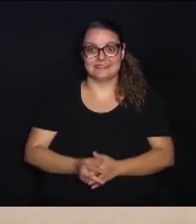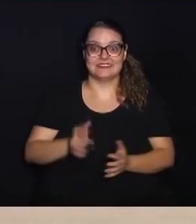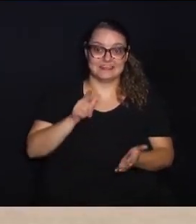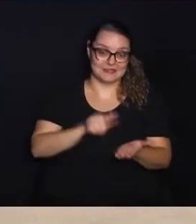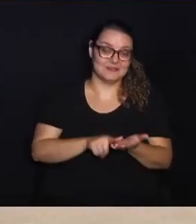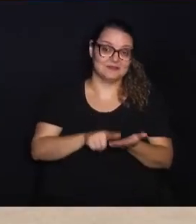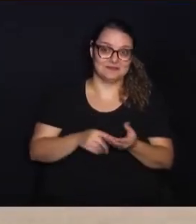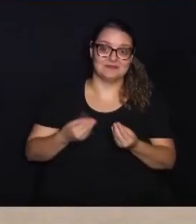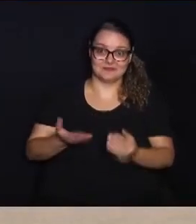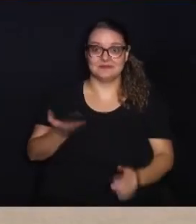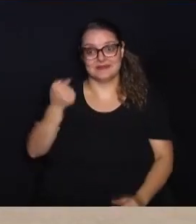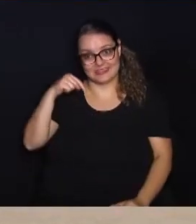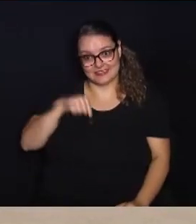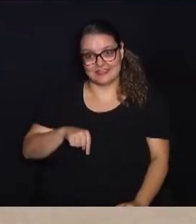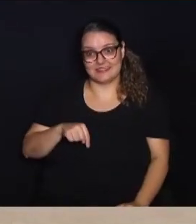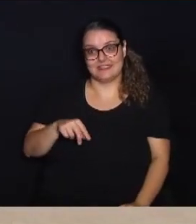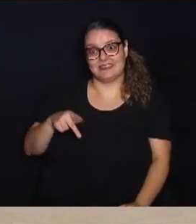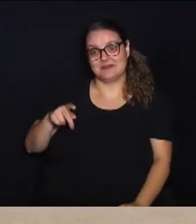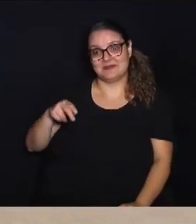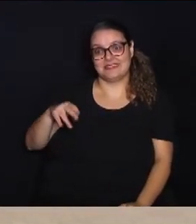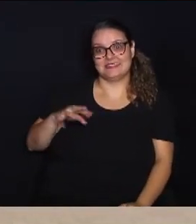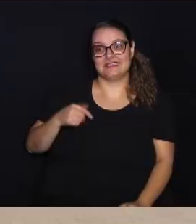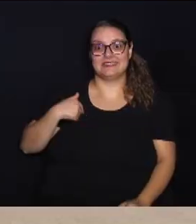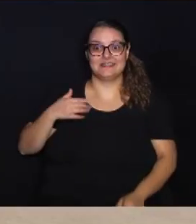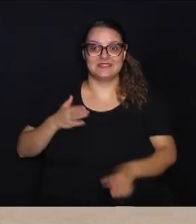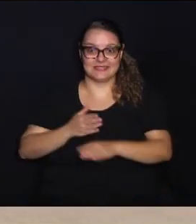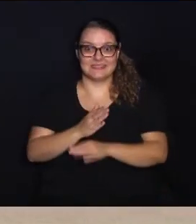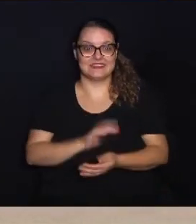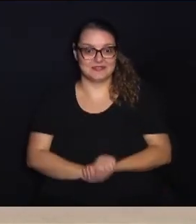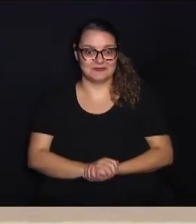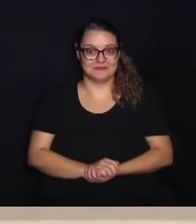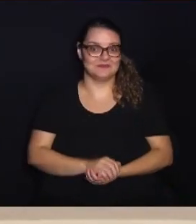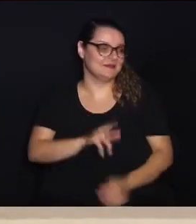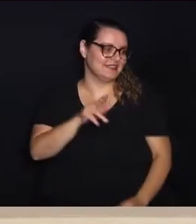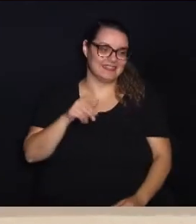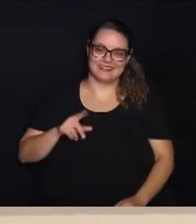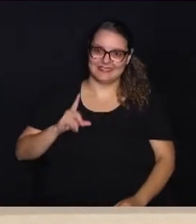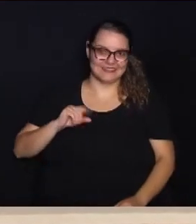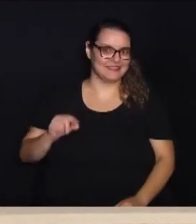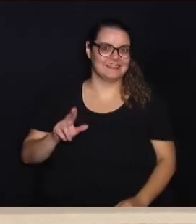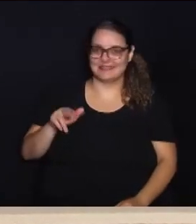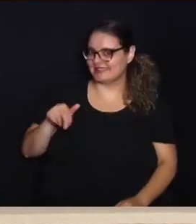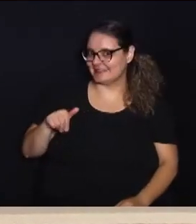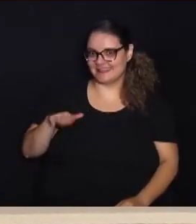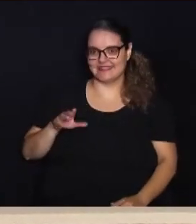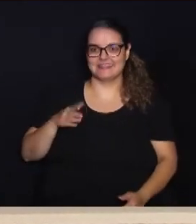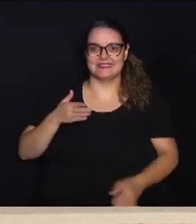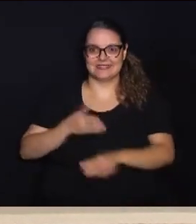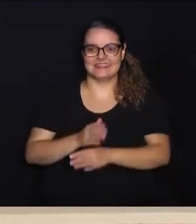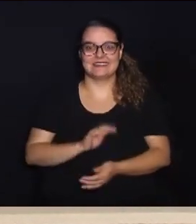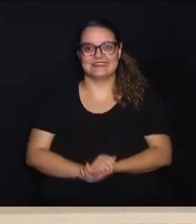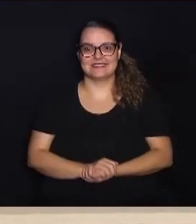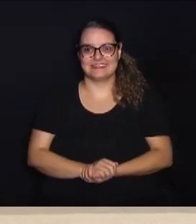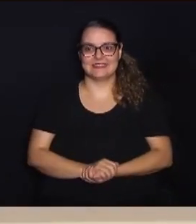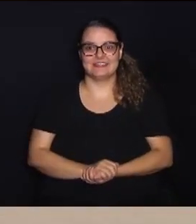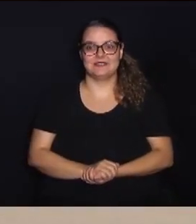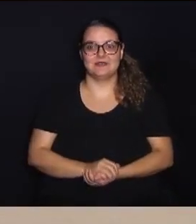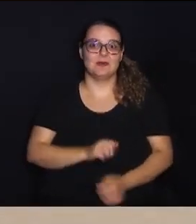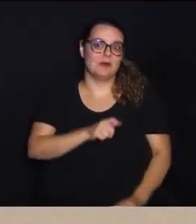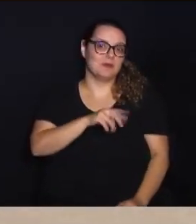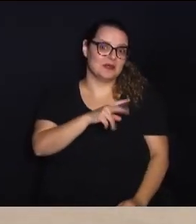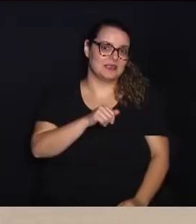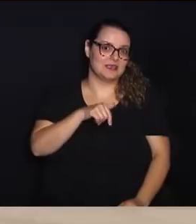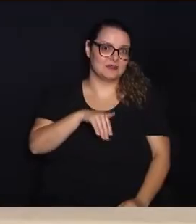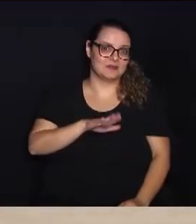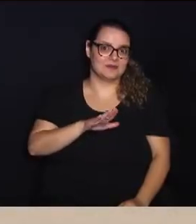que é a maior dificuldade da modalidade? Eu gosto muito do aparelho fita, que é um dos mais difíceis